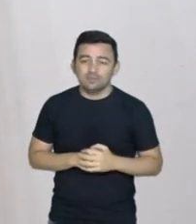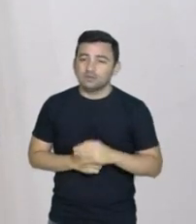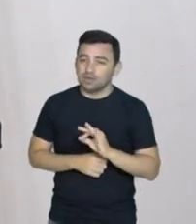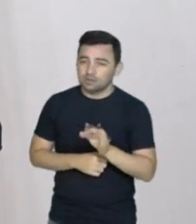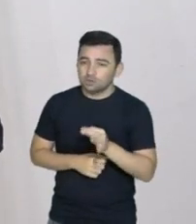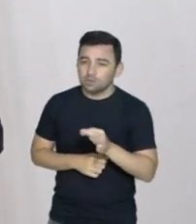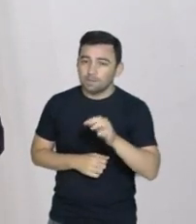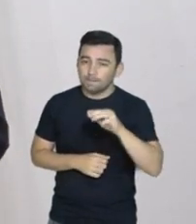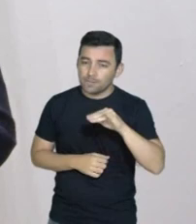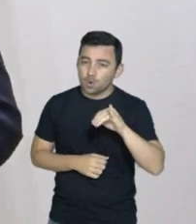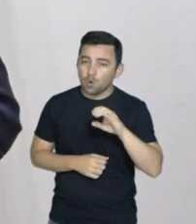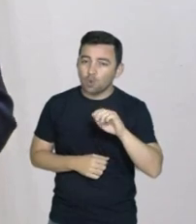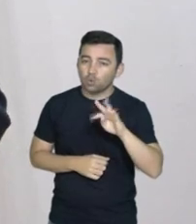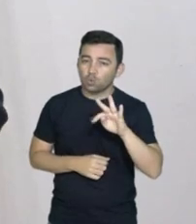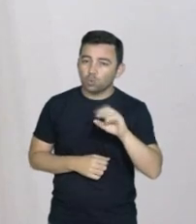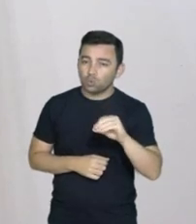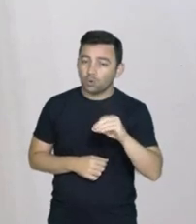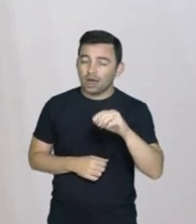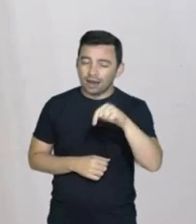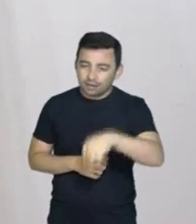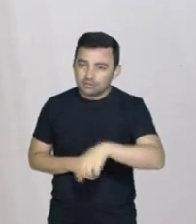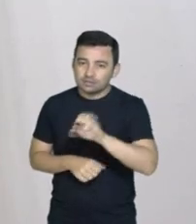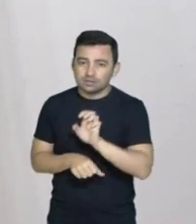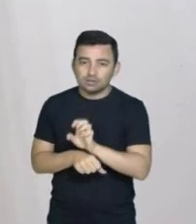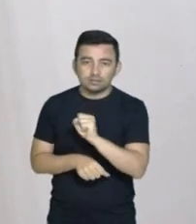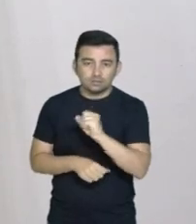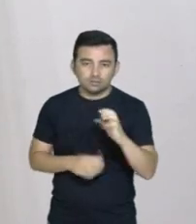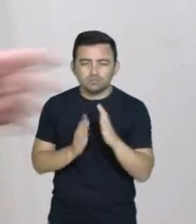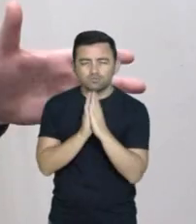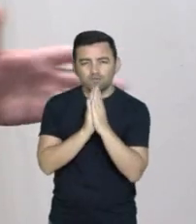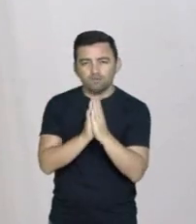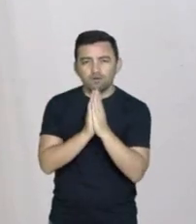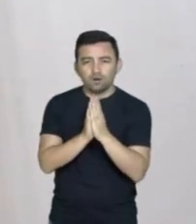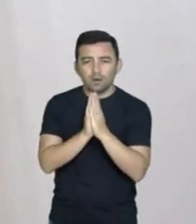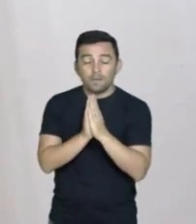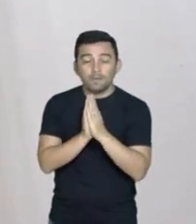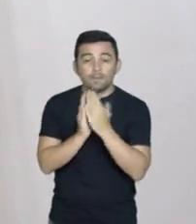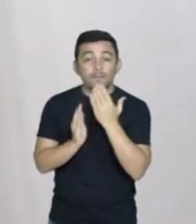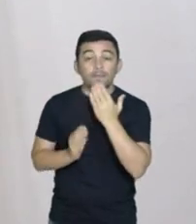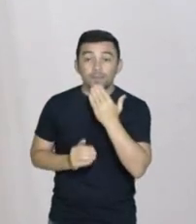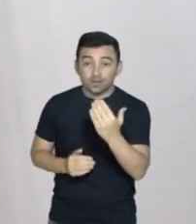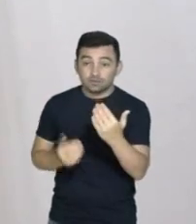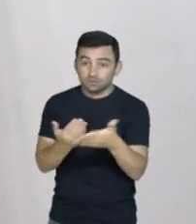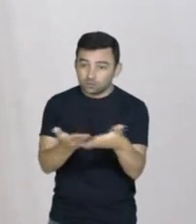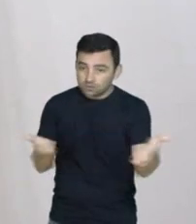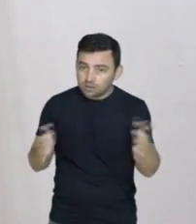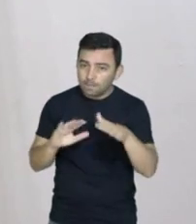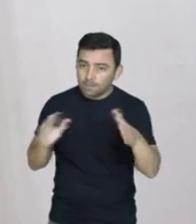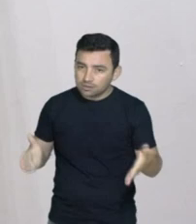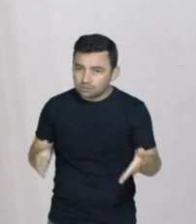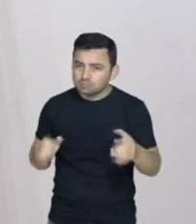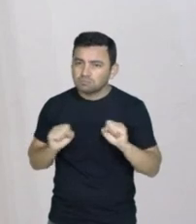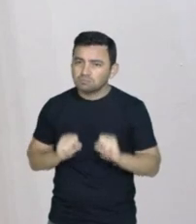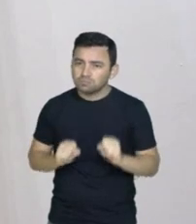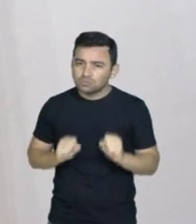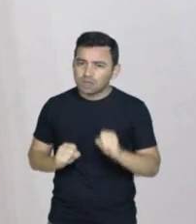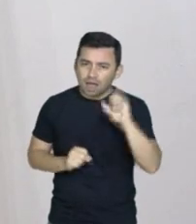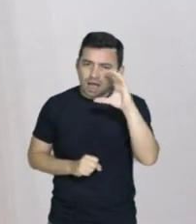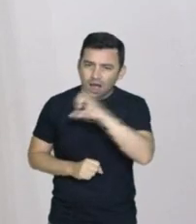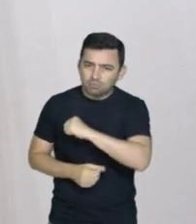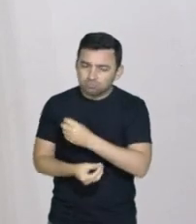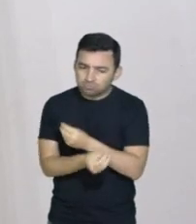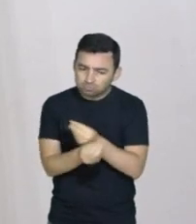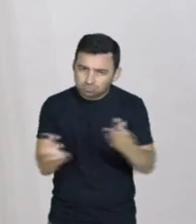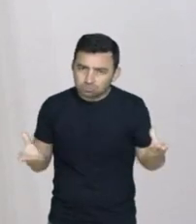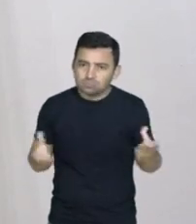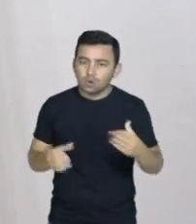para o Estado de Santa Catarina por isso que eu peço a mesa para que faça rápida distribuição